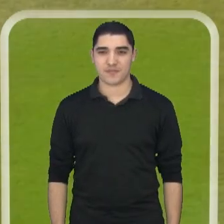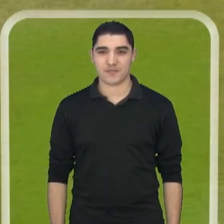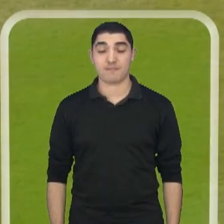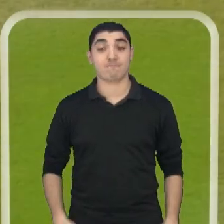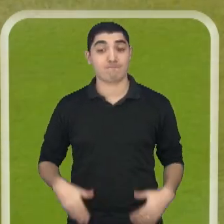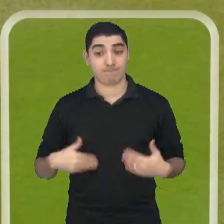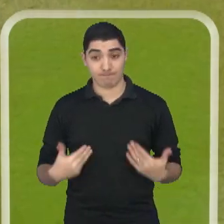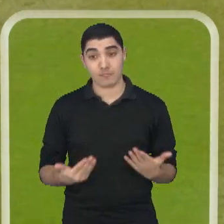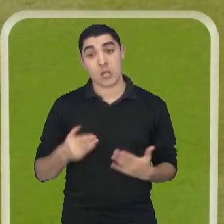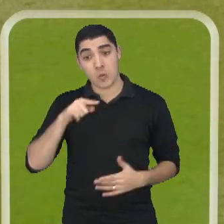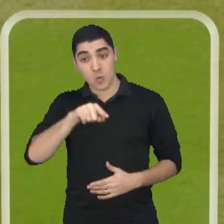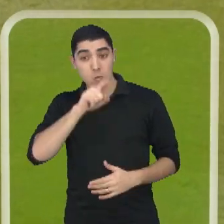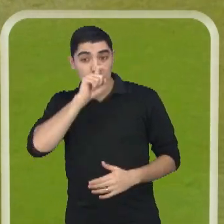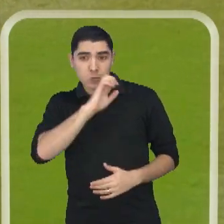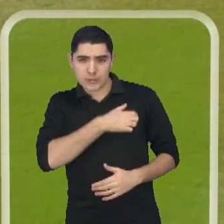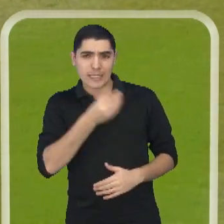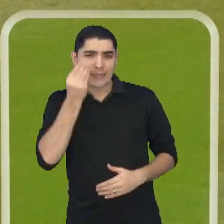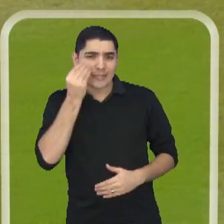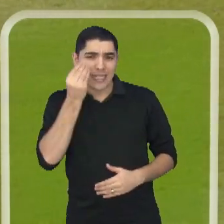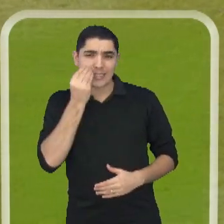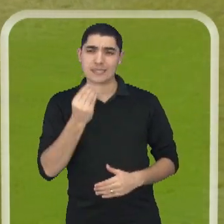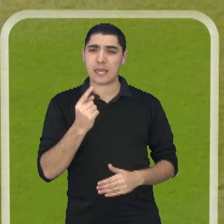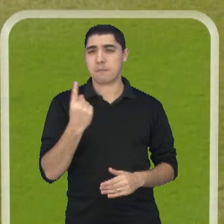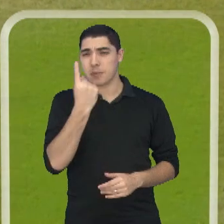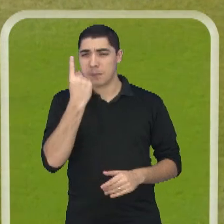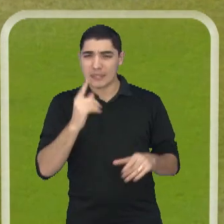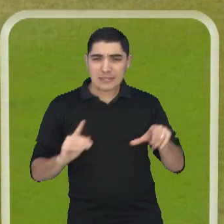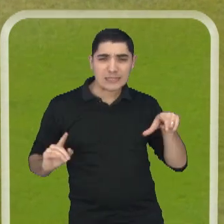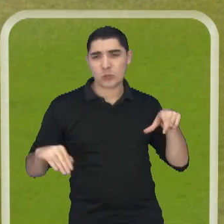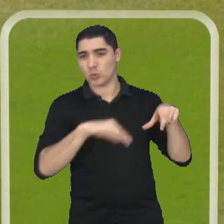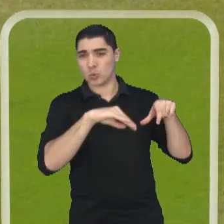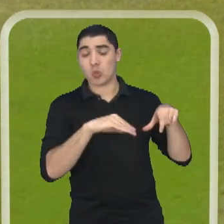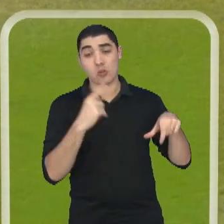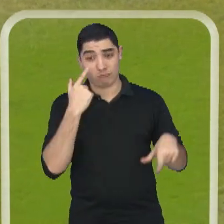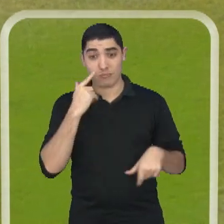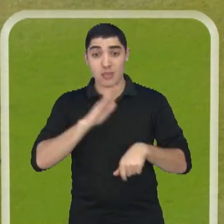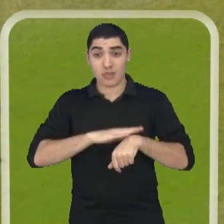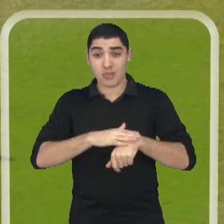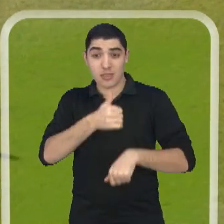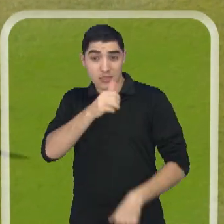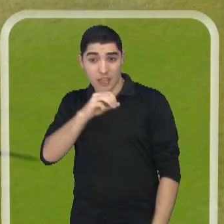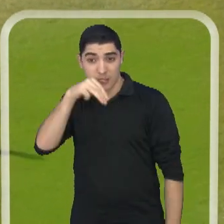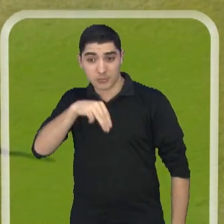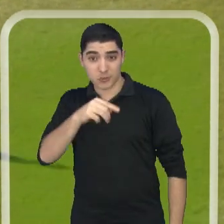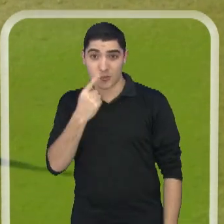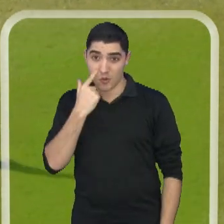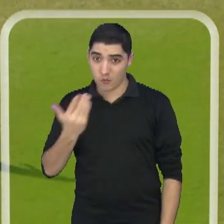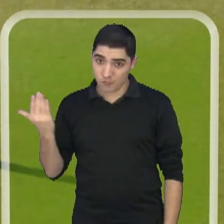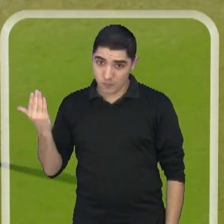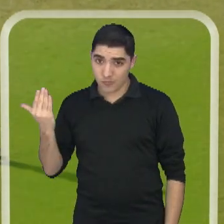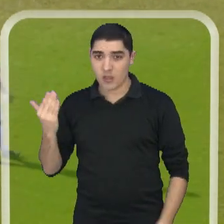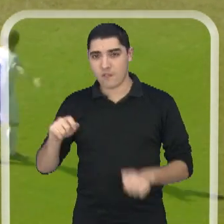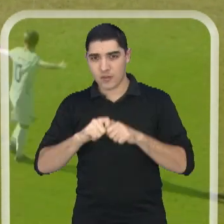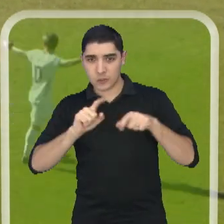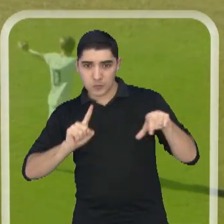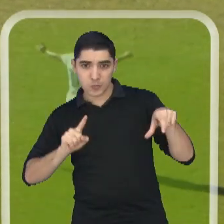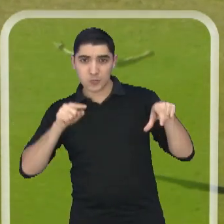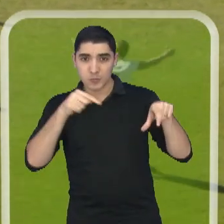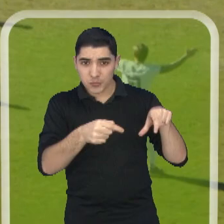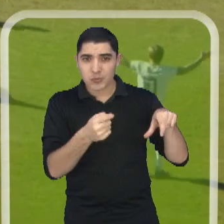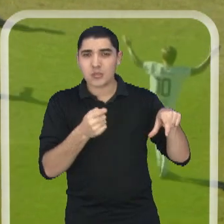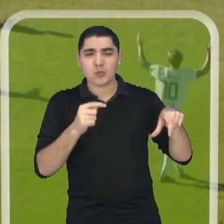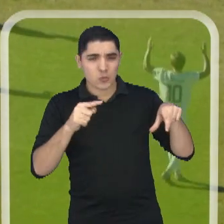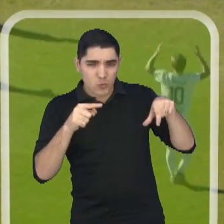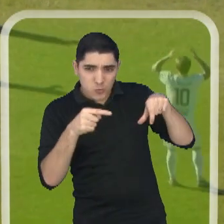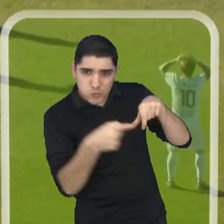A primeira vez que o São José chegou ao gol adversário foi aos 10 minutos, nessa cobrança de falta na área que passou por